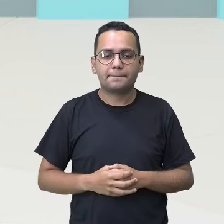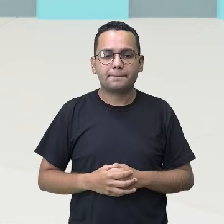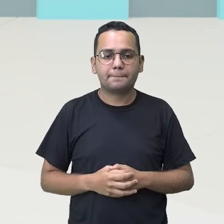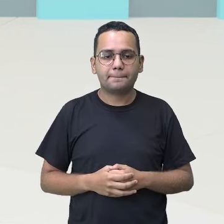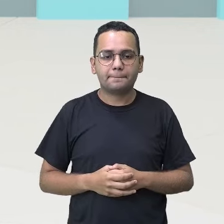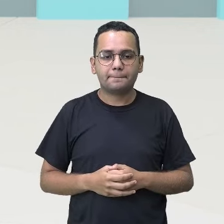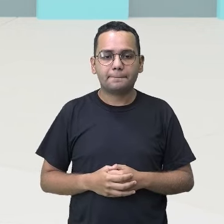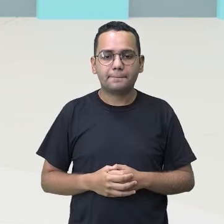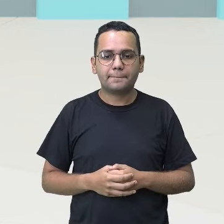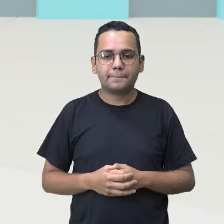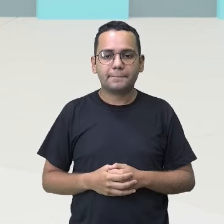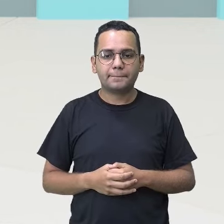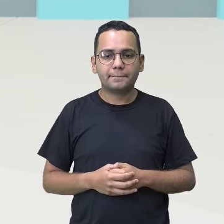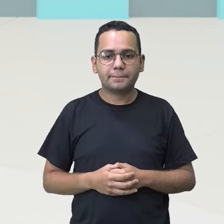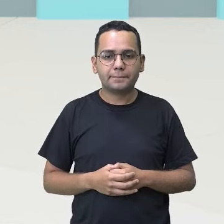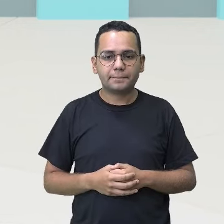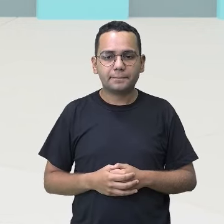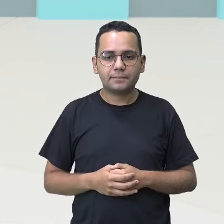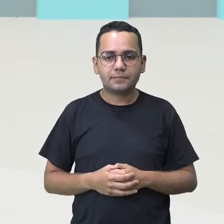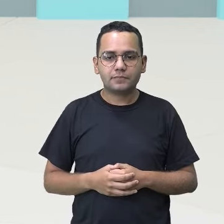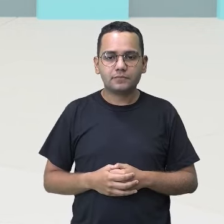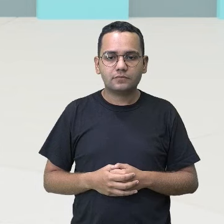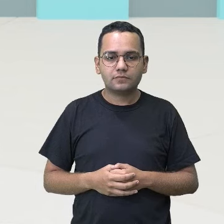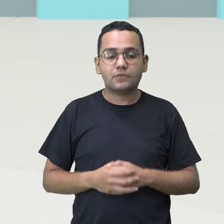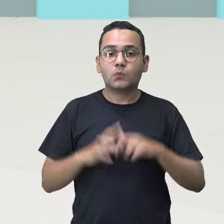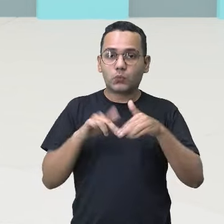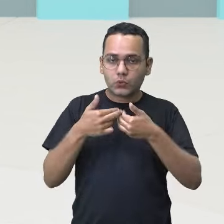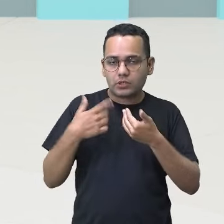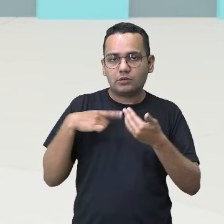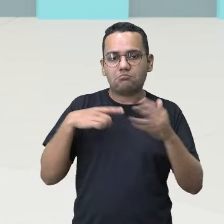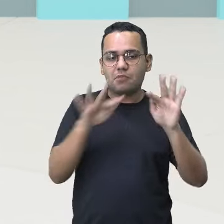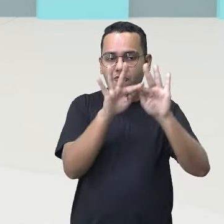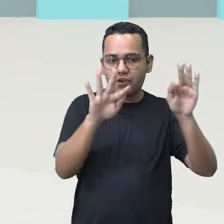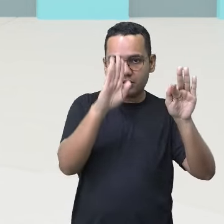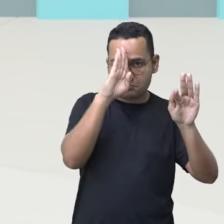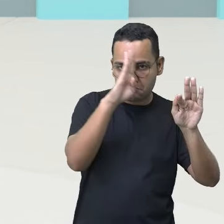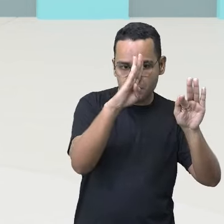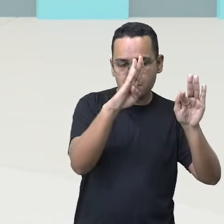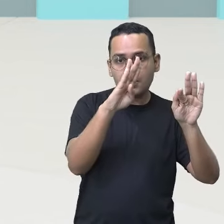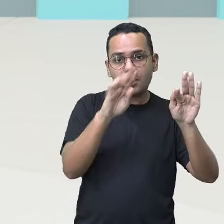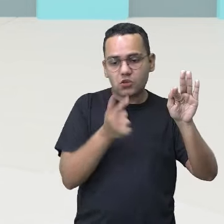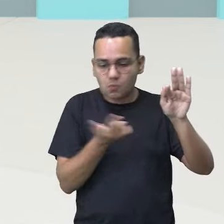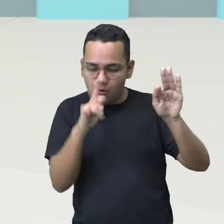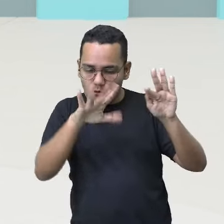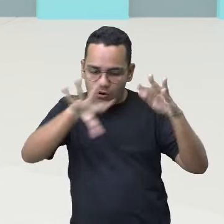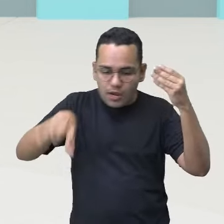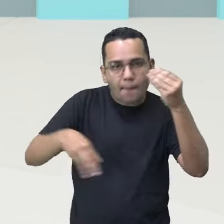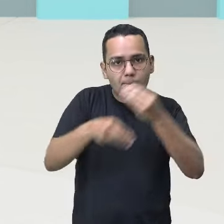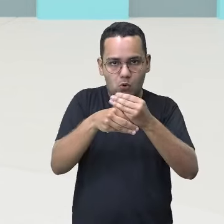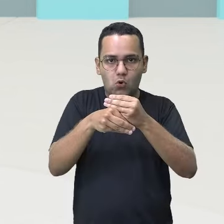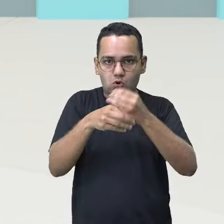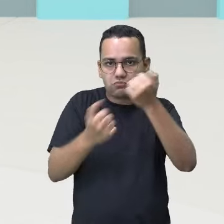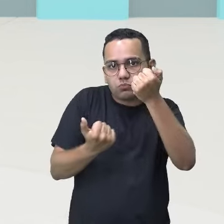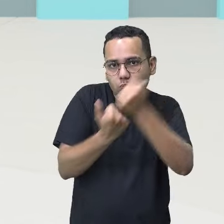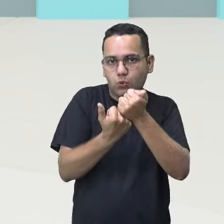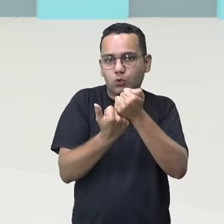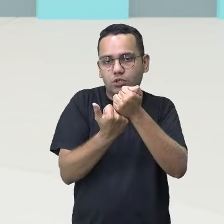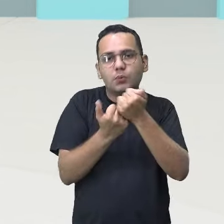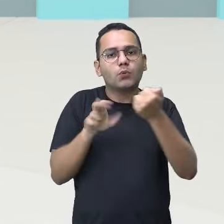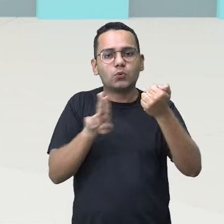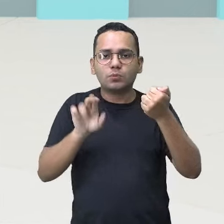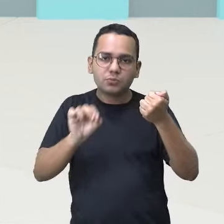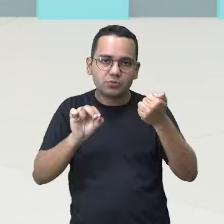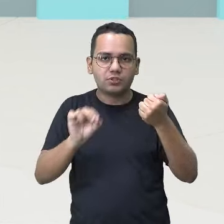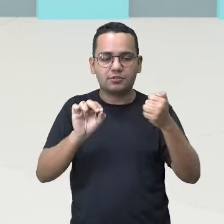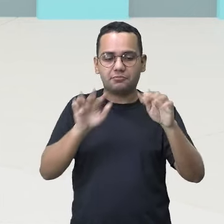relação de que existe uma construção superior e existe uma construção que não é superior assim é o que nós vamos chamar